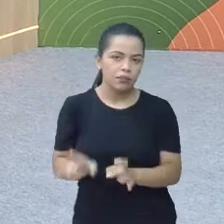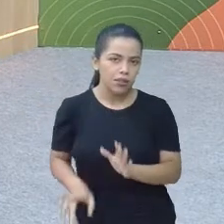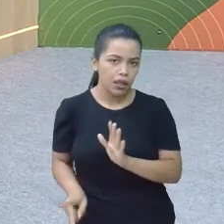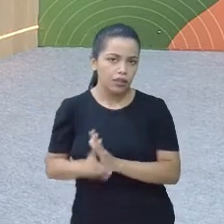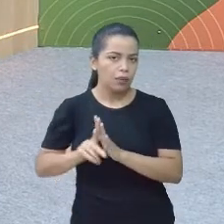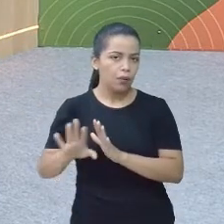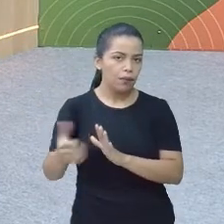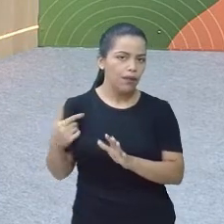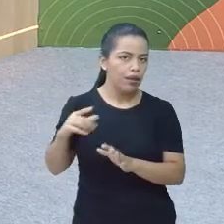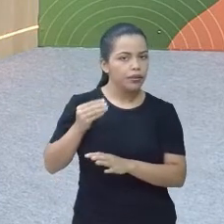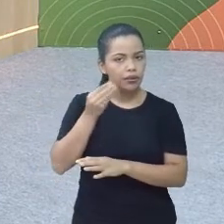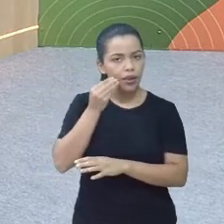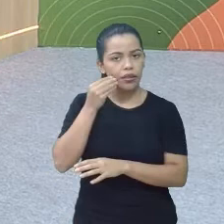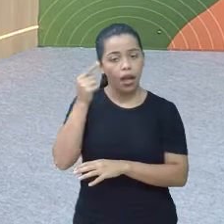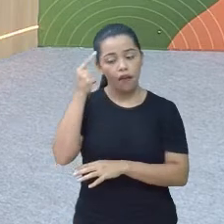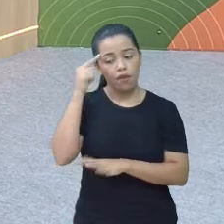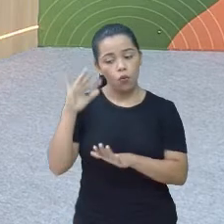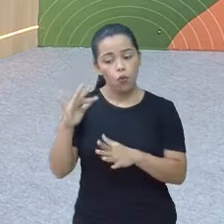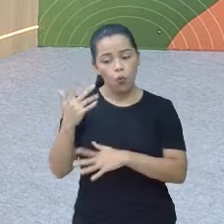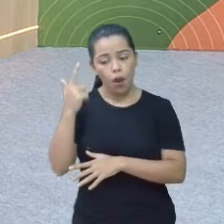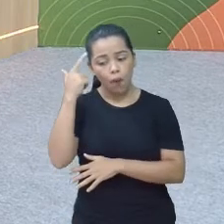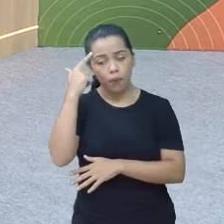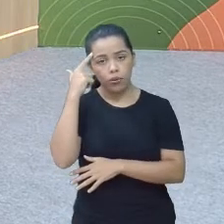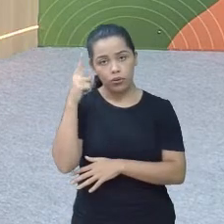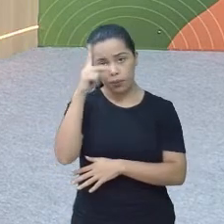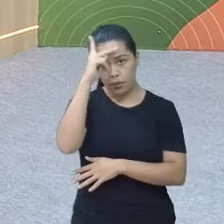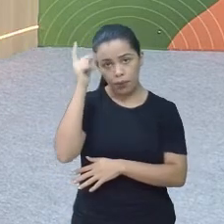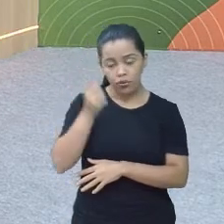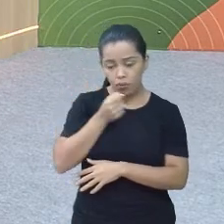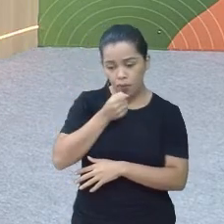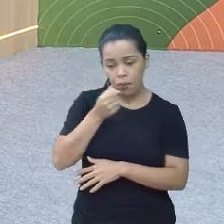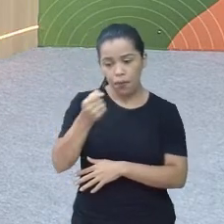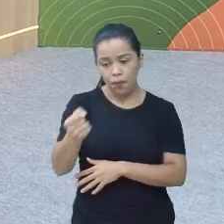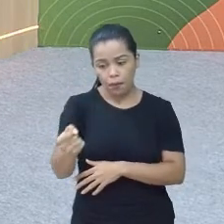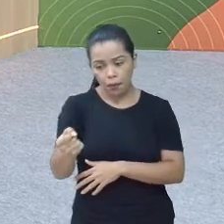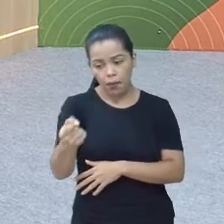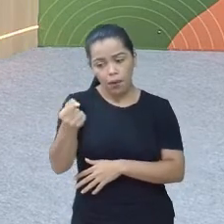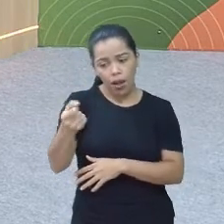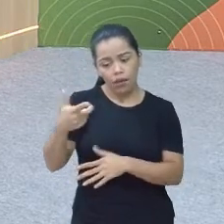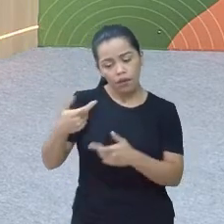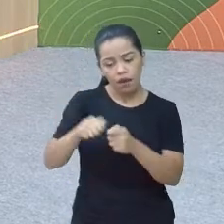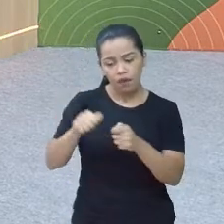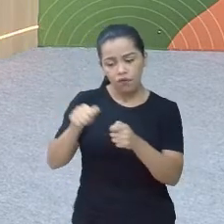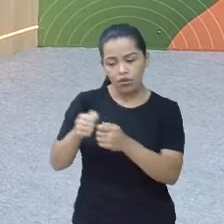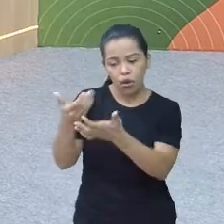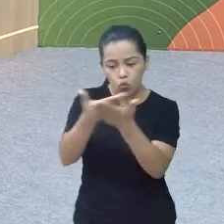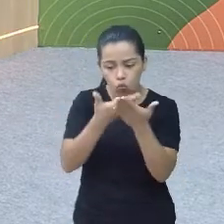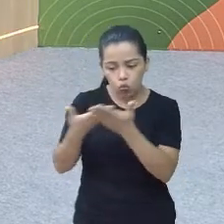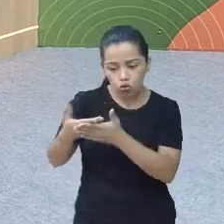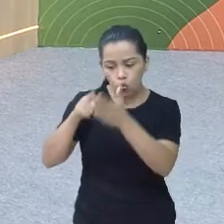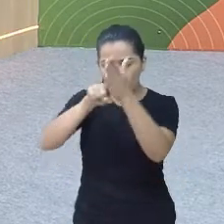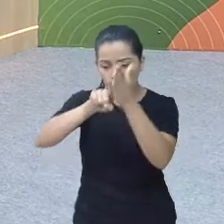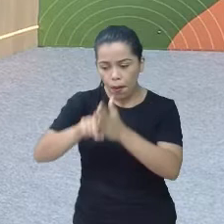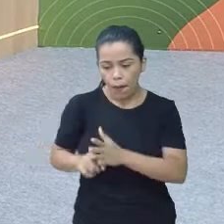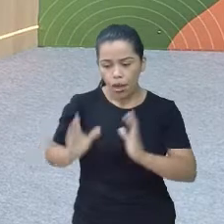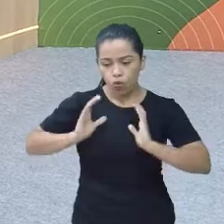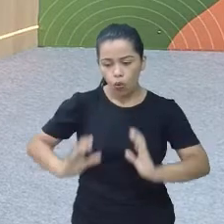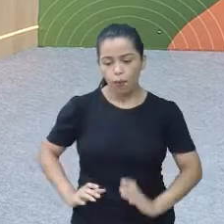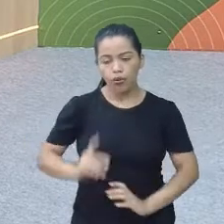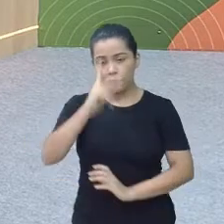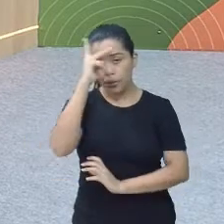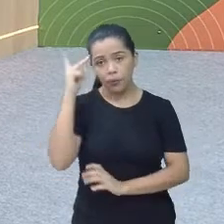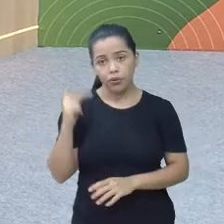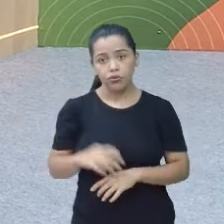algum pensamento da pessoa que está conversando com ele. Então, ele vai fazer uma análise, um estudo do comportamento dessa